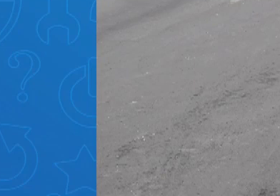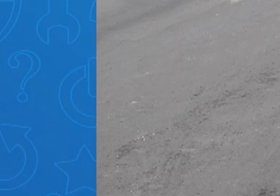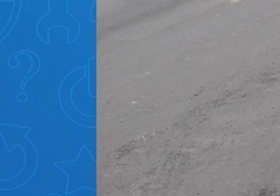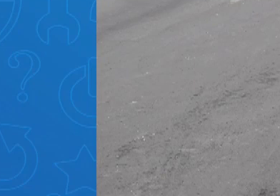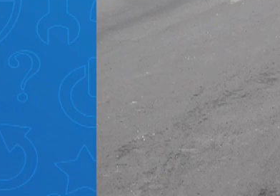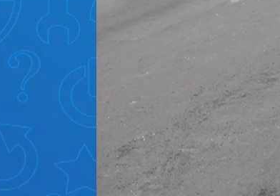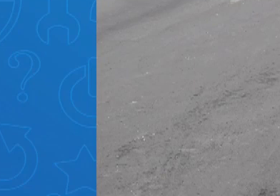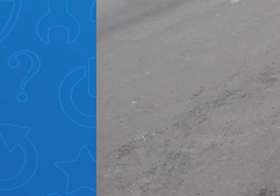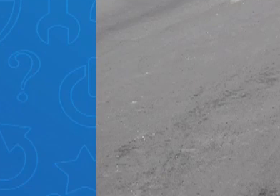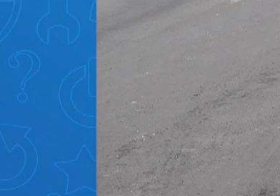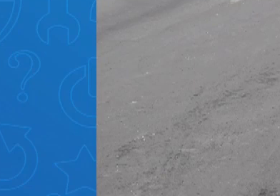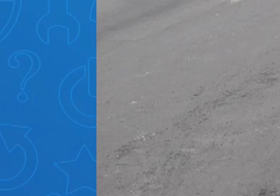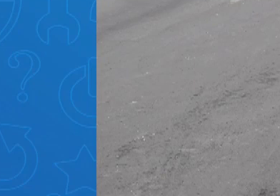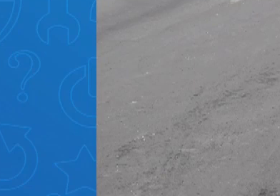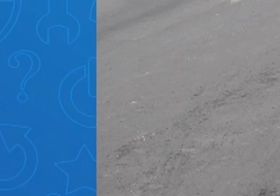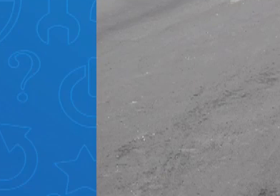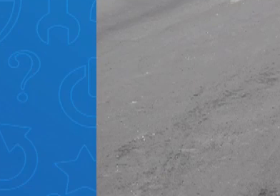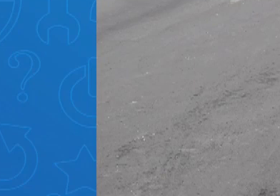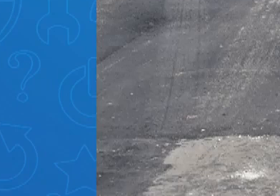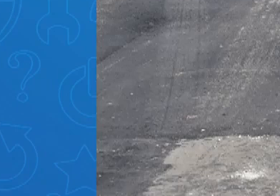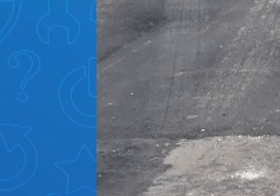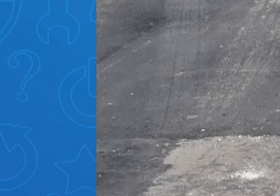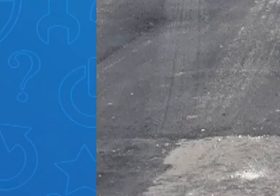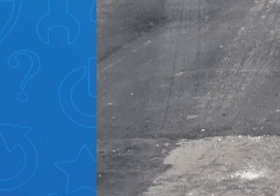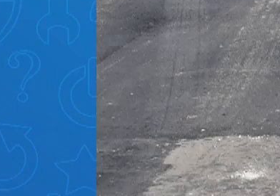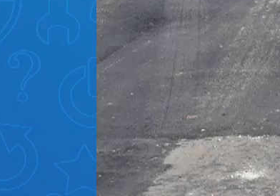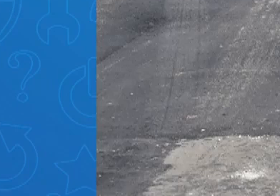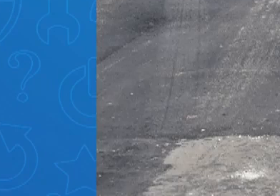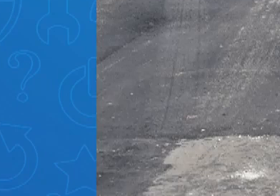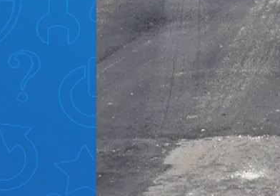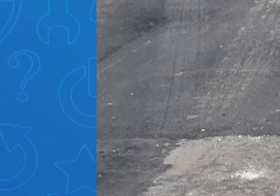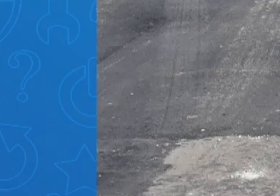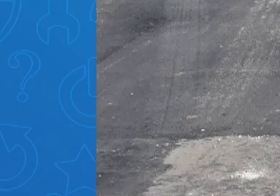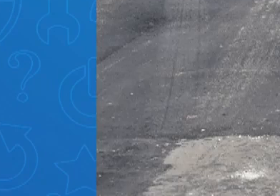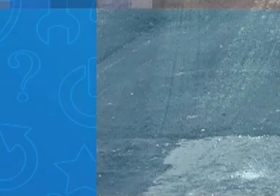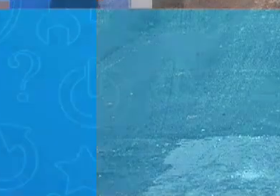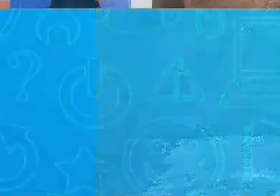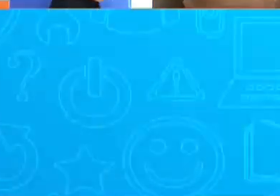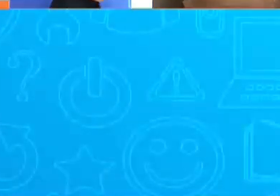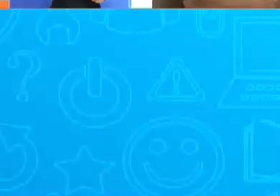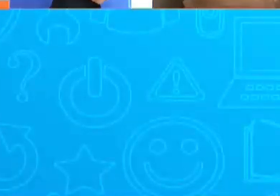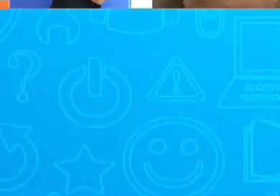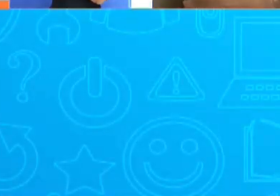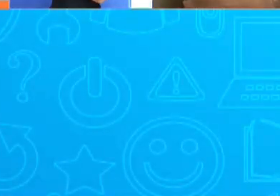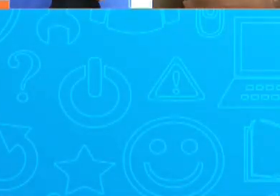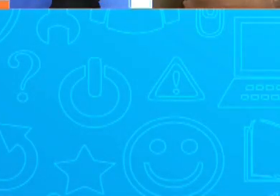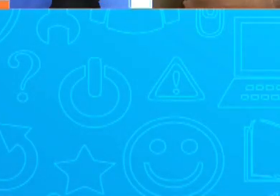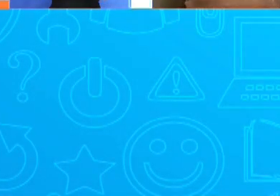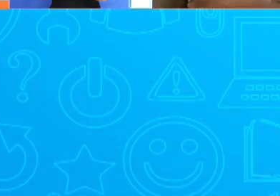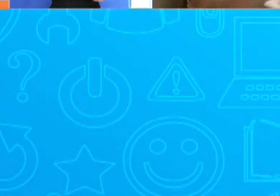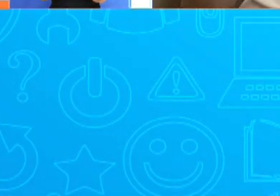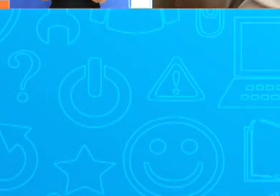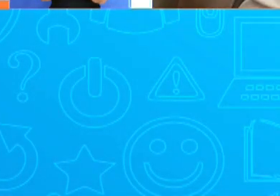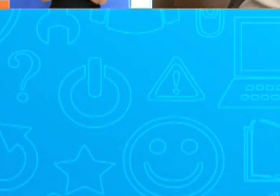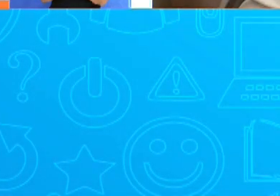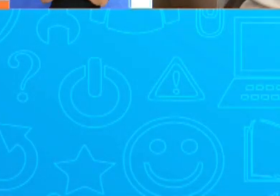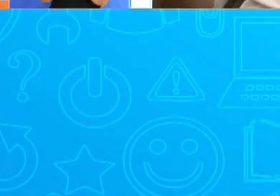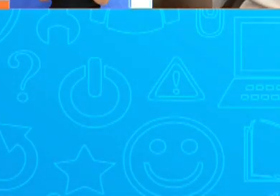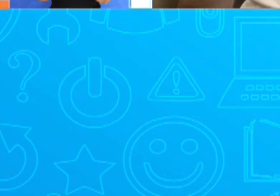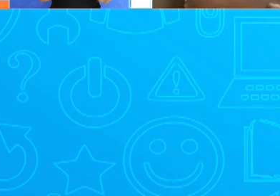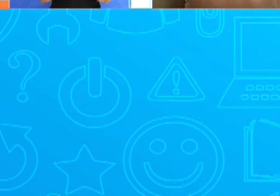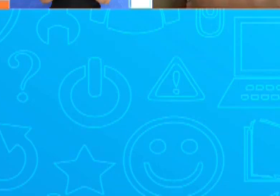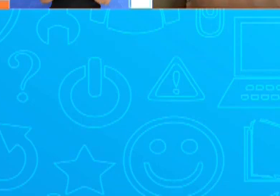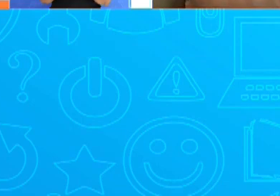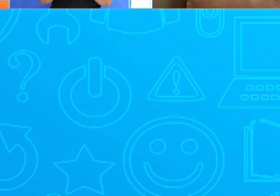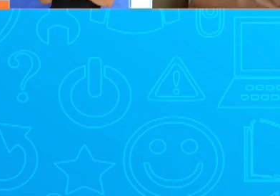foi entubado, que foi contaminado com o vírus, que saiu, graças a Deus, pelas nossas orações da intubação e está voltando de